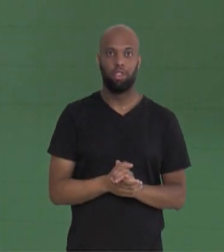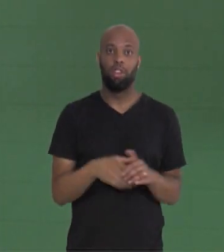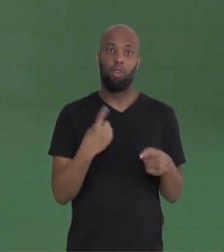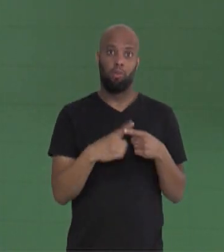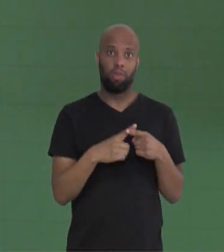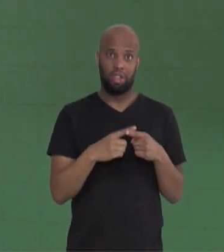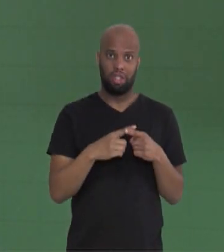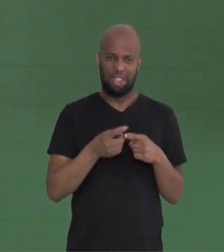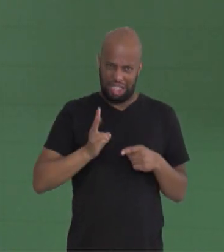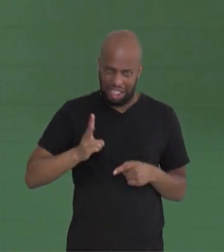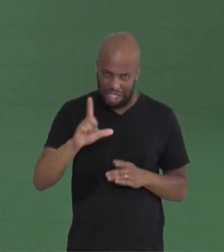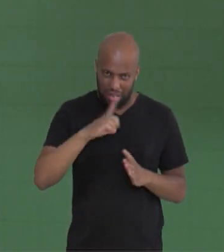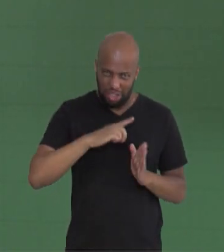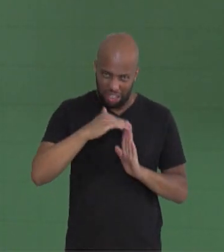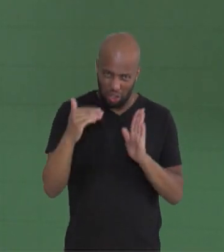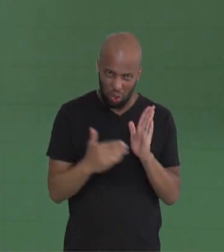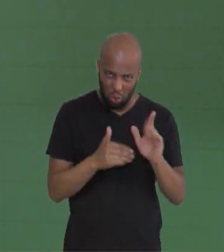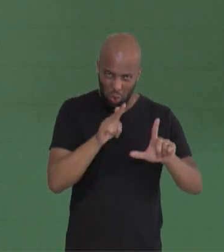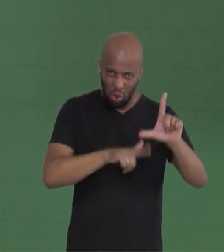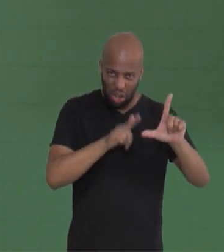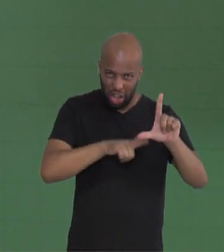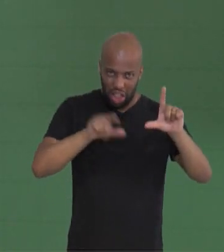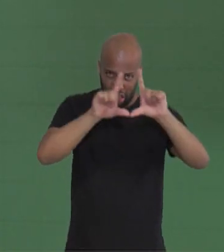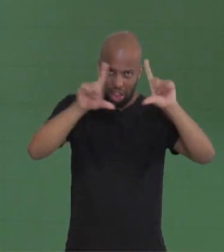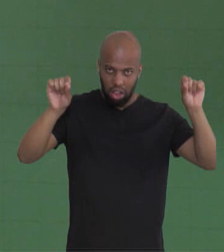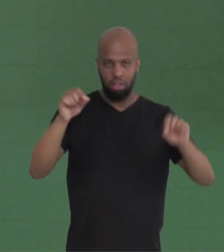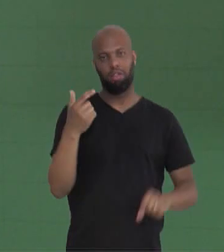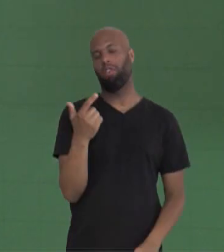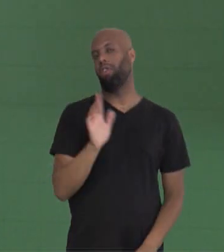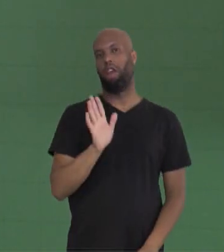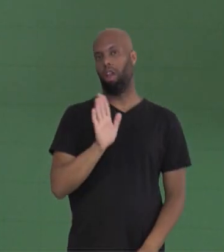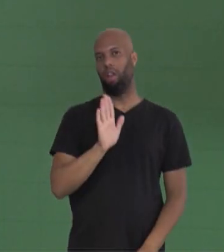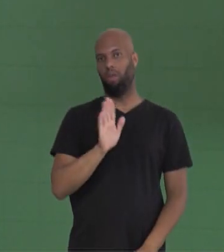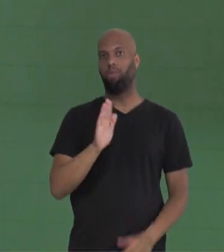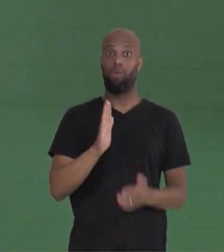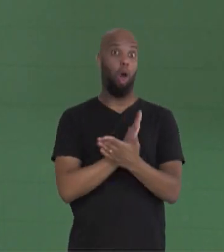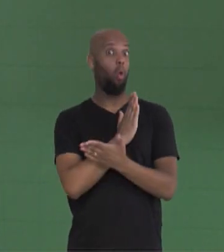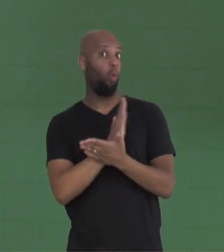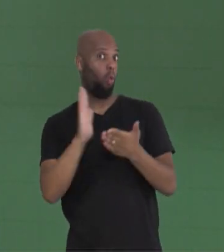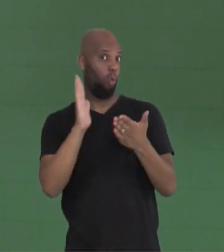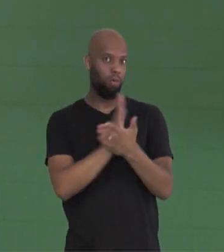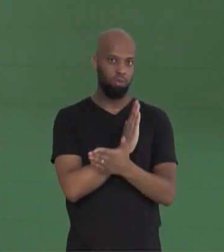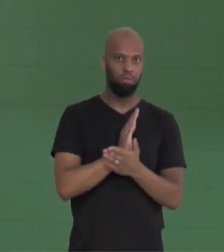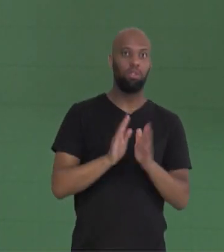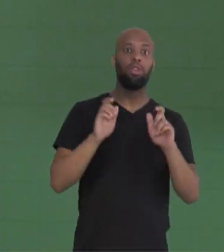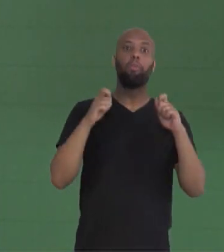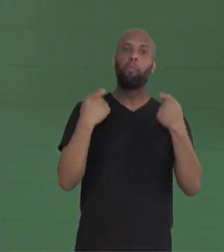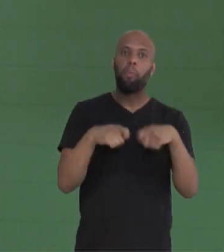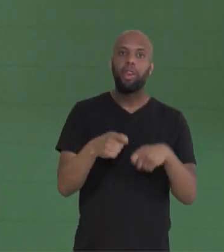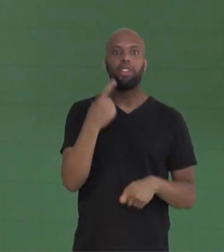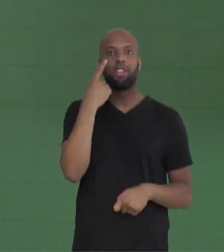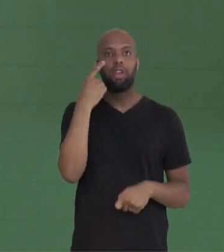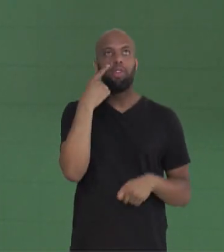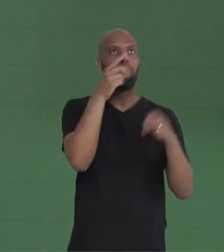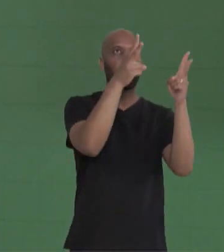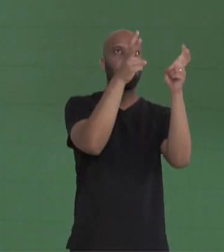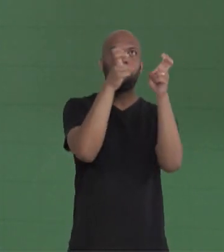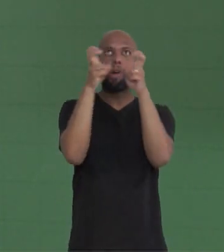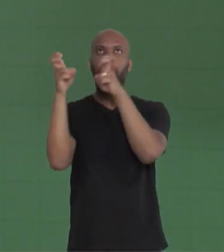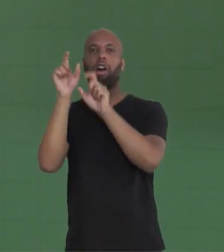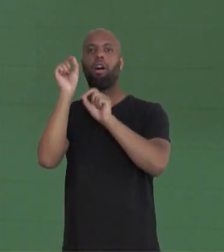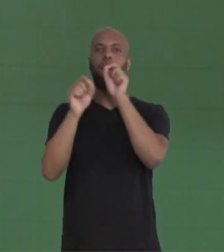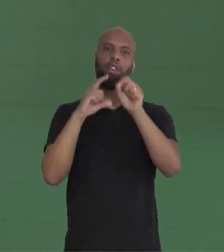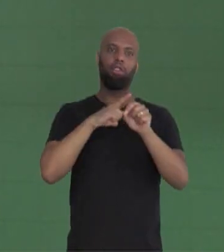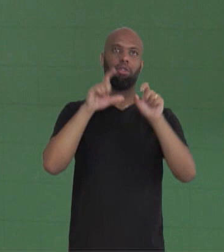sempre todos os termos vão estar presentes. Por isso, a gente precisa reconhecer quais são os termos dentro daquela função que a gente tem,